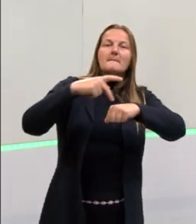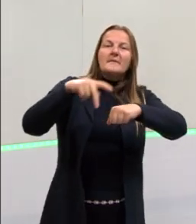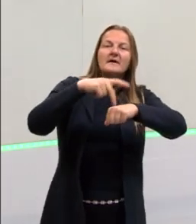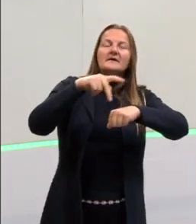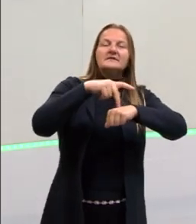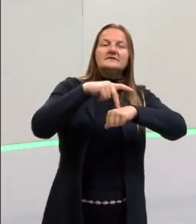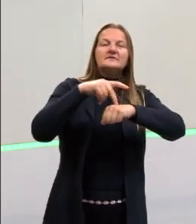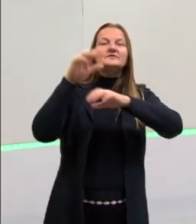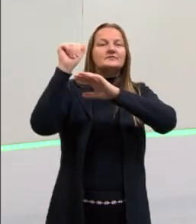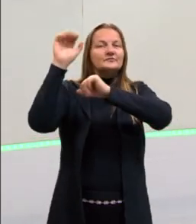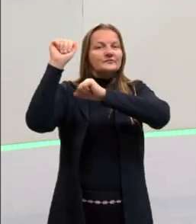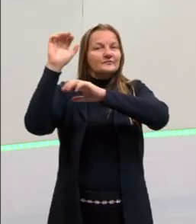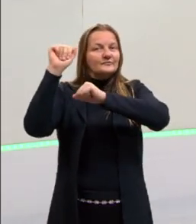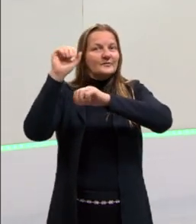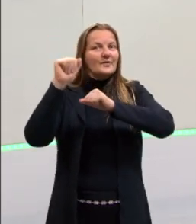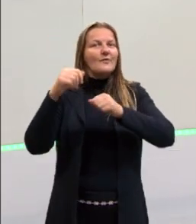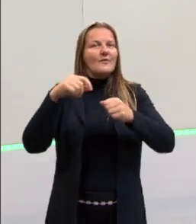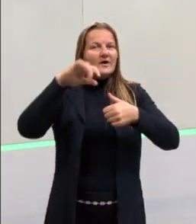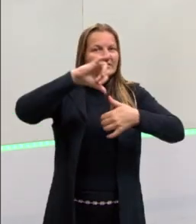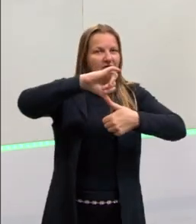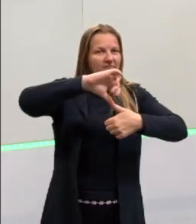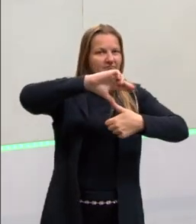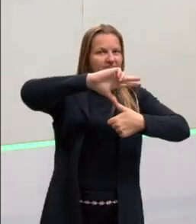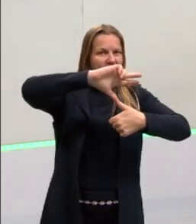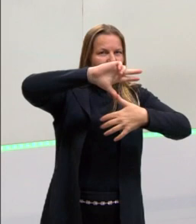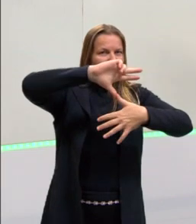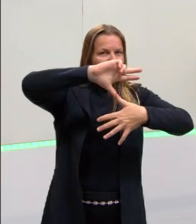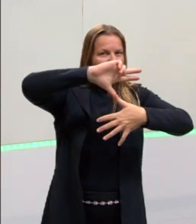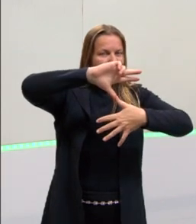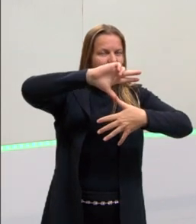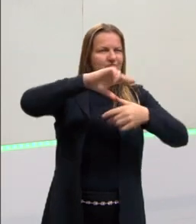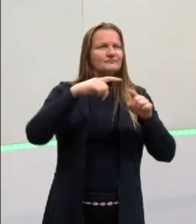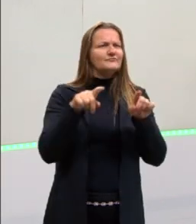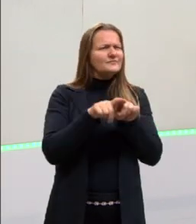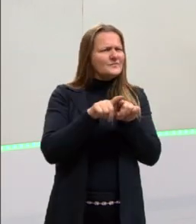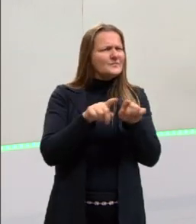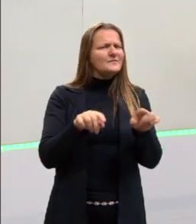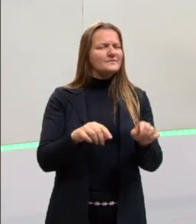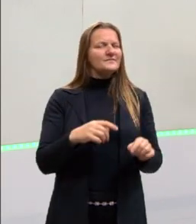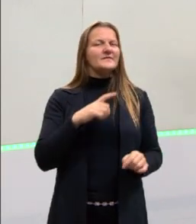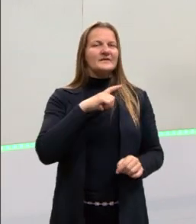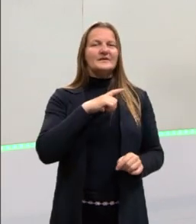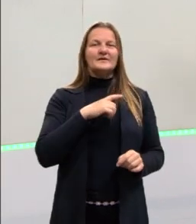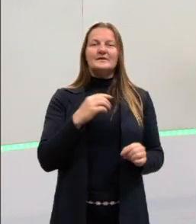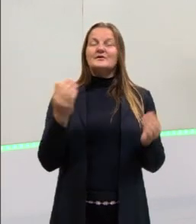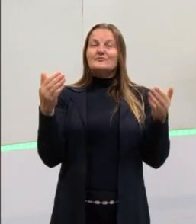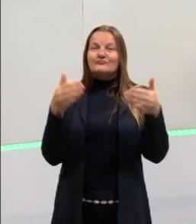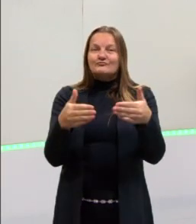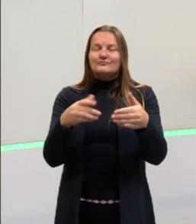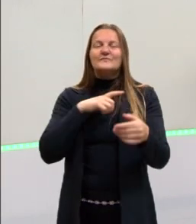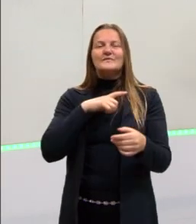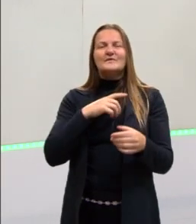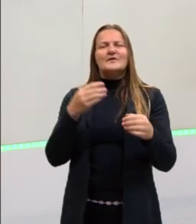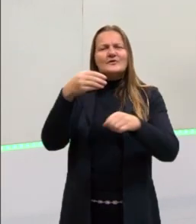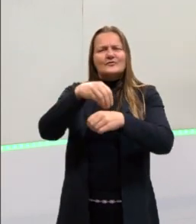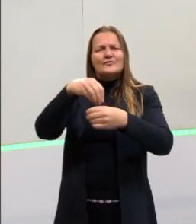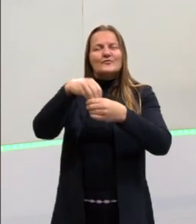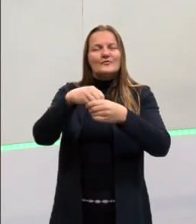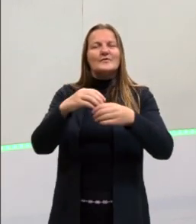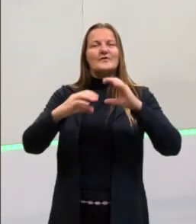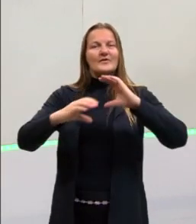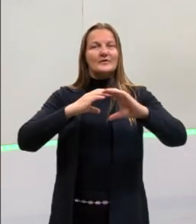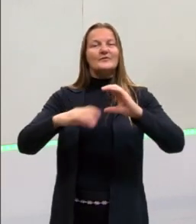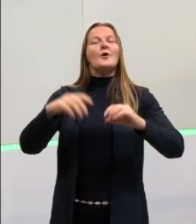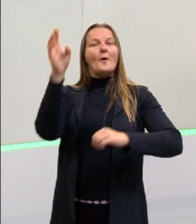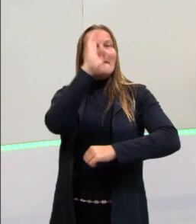hispano hablantes americanos né inclusive coloca inclusive dentro das suas canções o